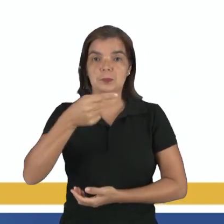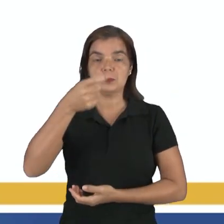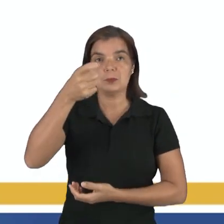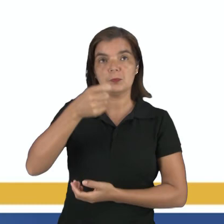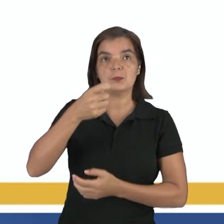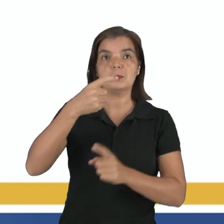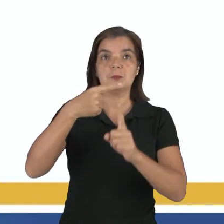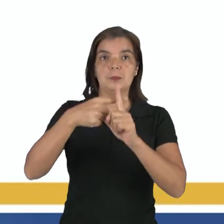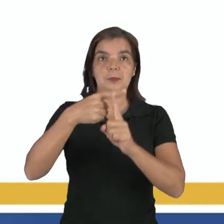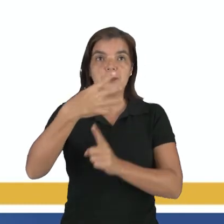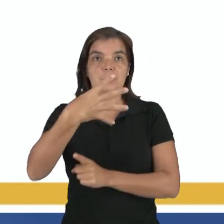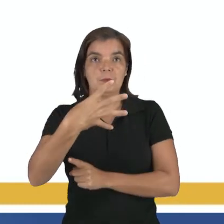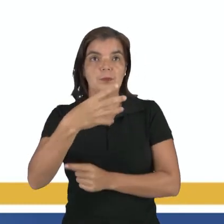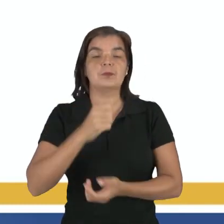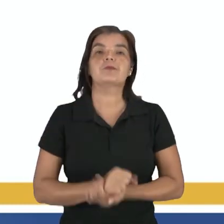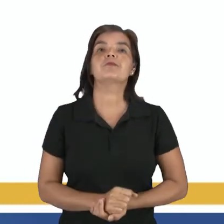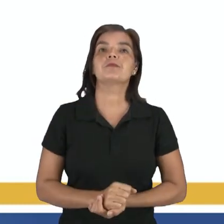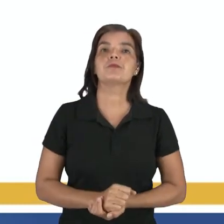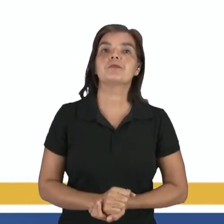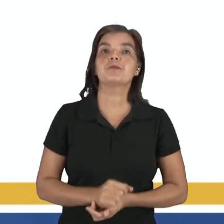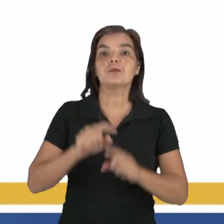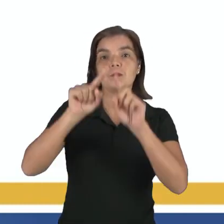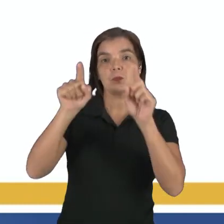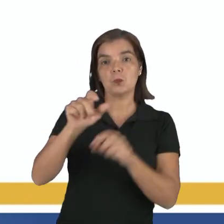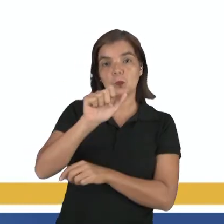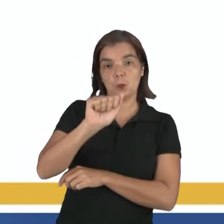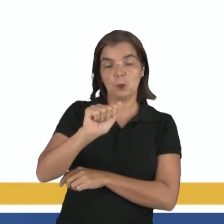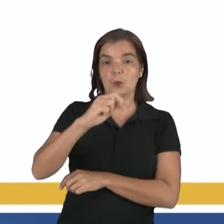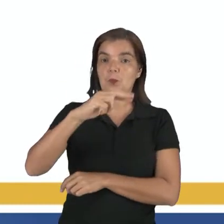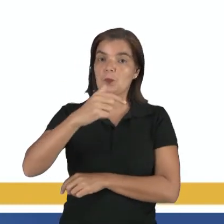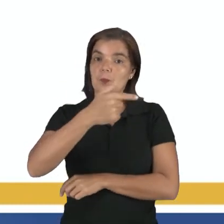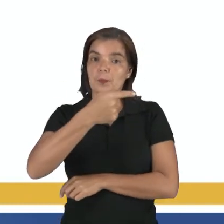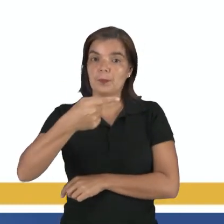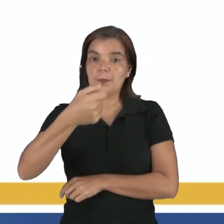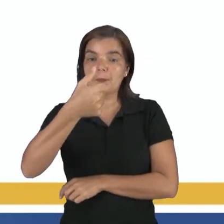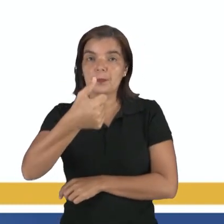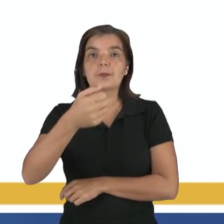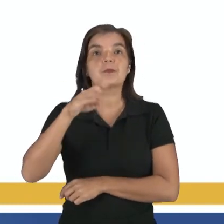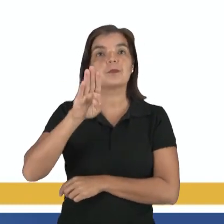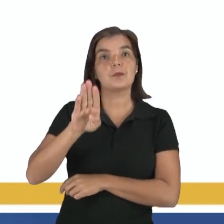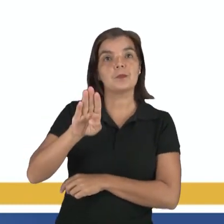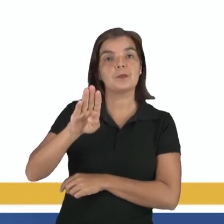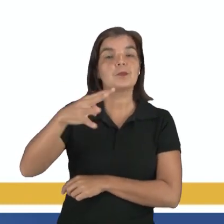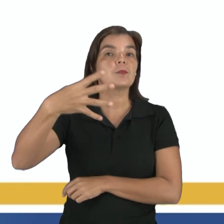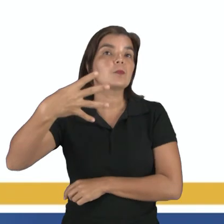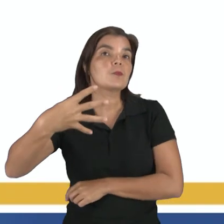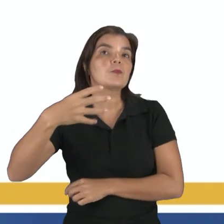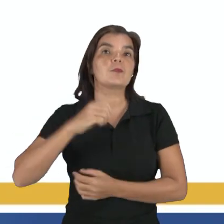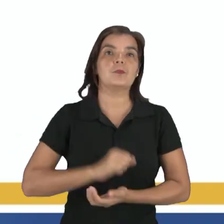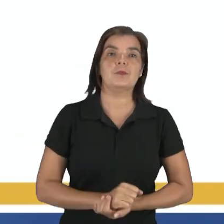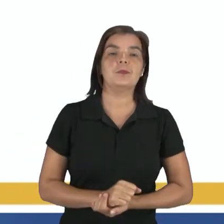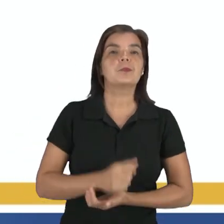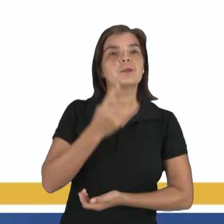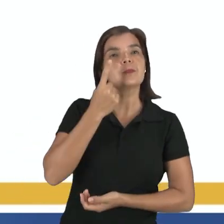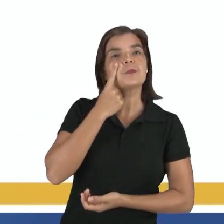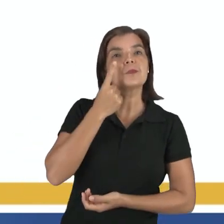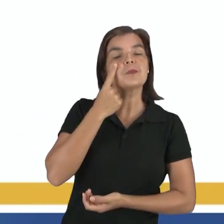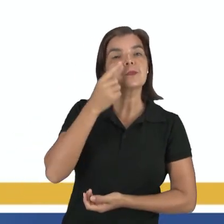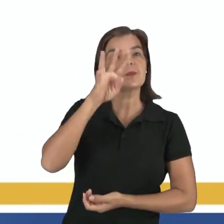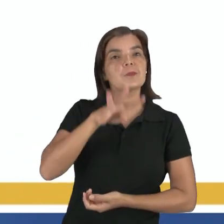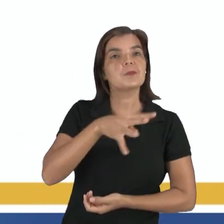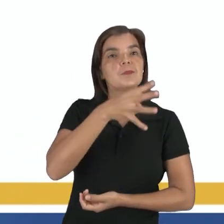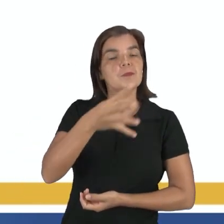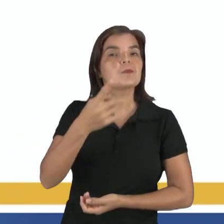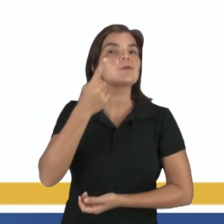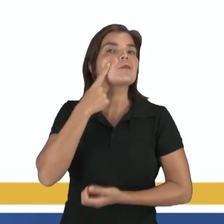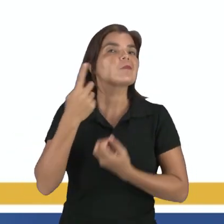igual a menos x mais 4, onde o a é igual a menos 1 e o b é igual a 4. Então, olhando bem para essa